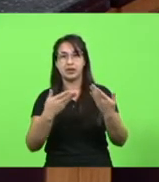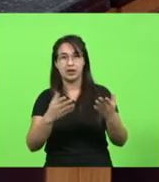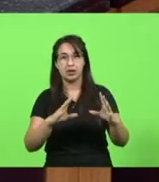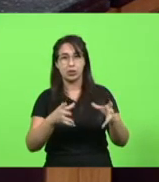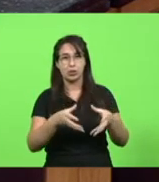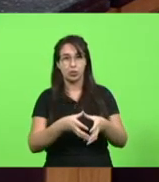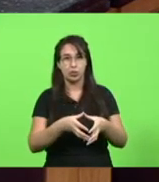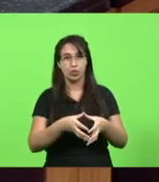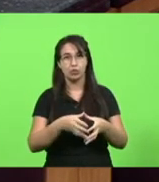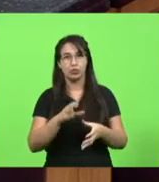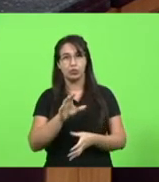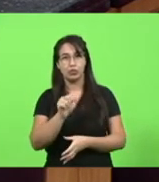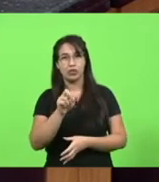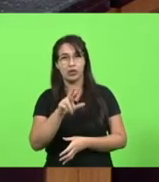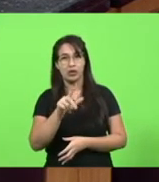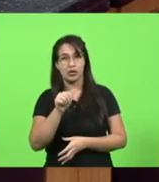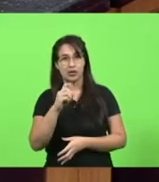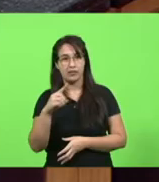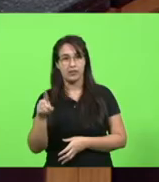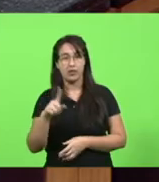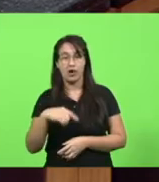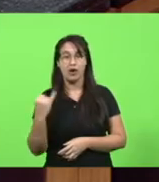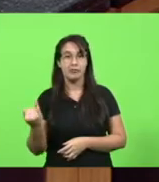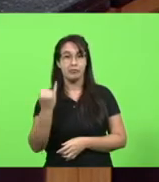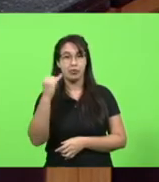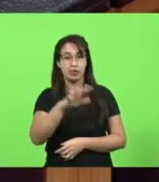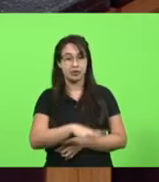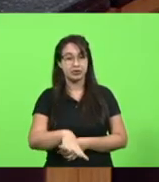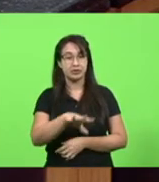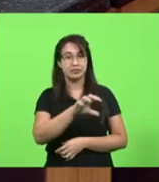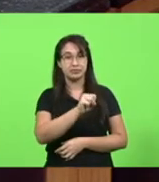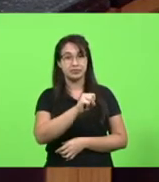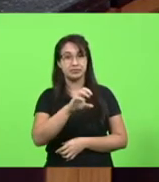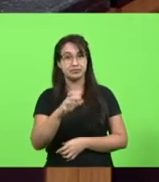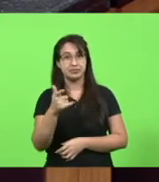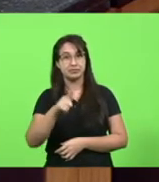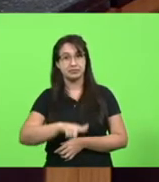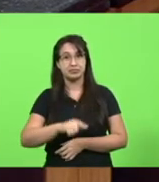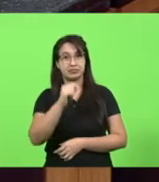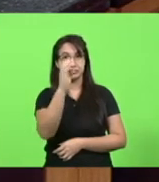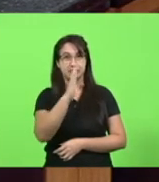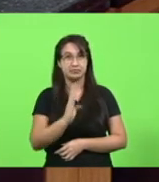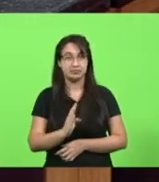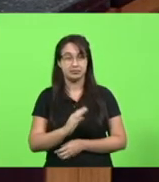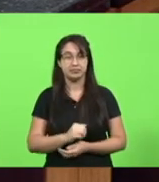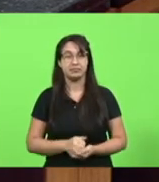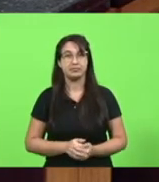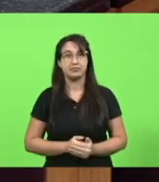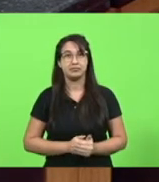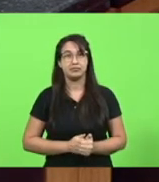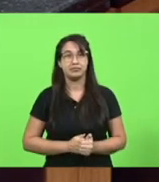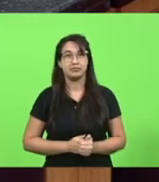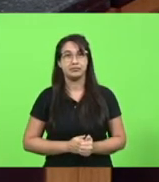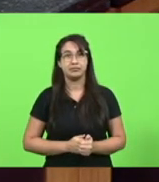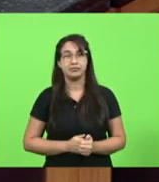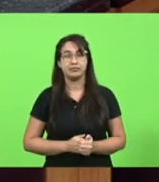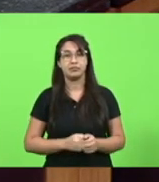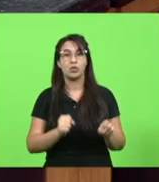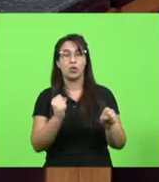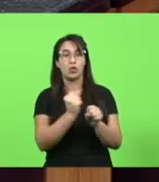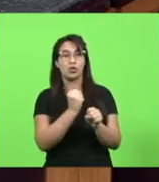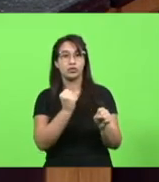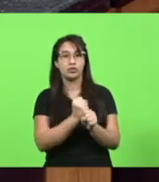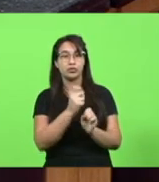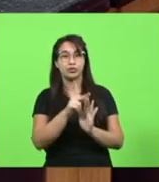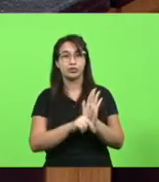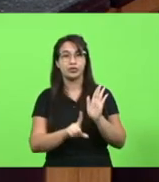considerando a sua importância para Santa Catarina e também para o Brasil. Nós temos em construção um projeto de lei de origem